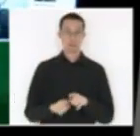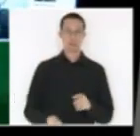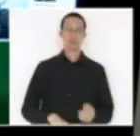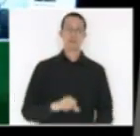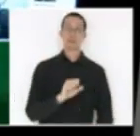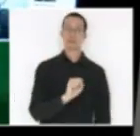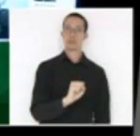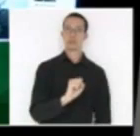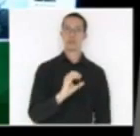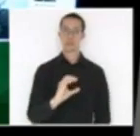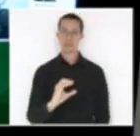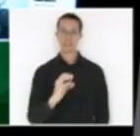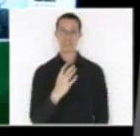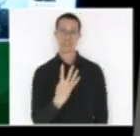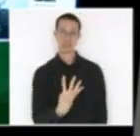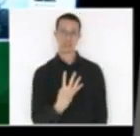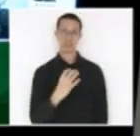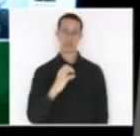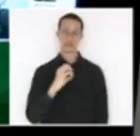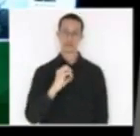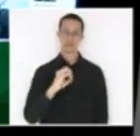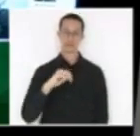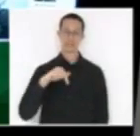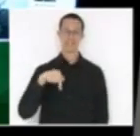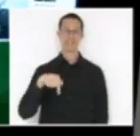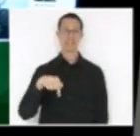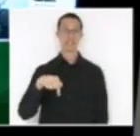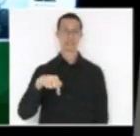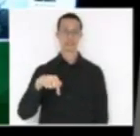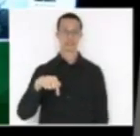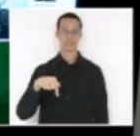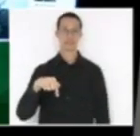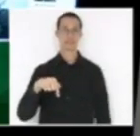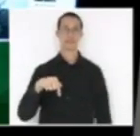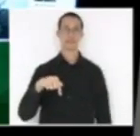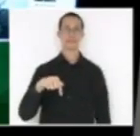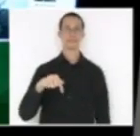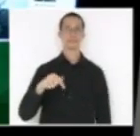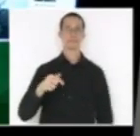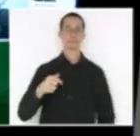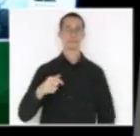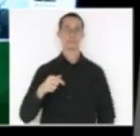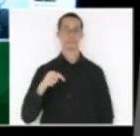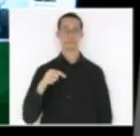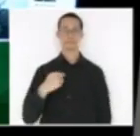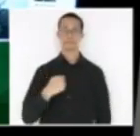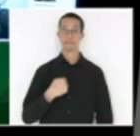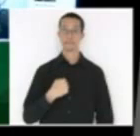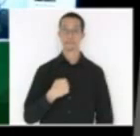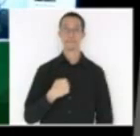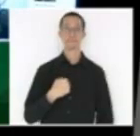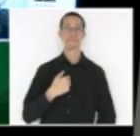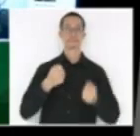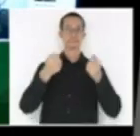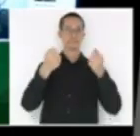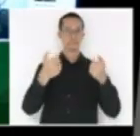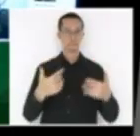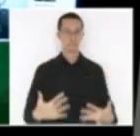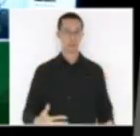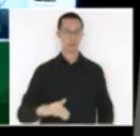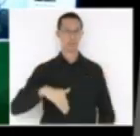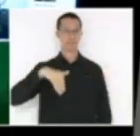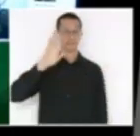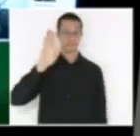SC-407, e aí eu vou me permitir ficar um pouquinho mais, dando mais